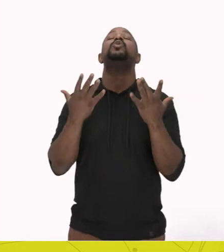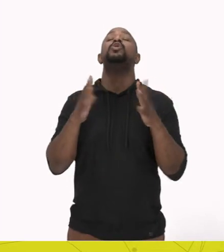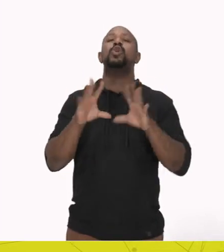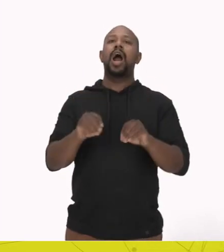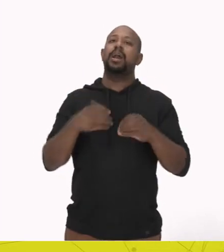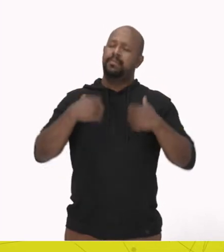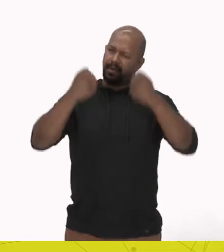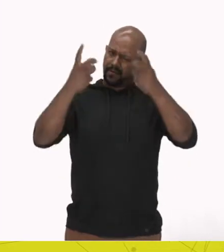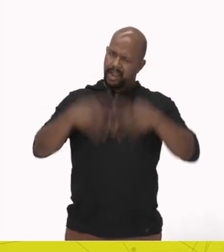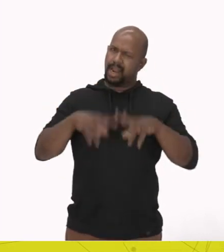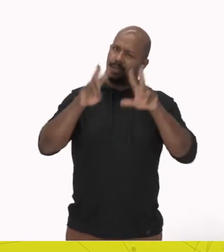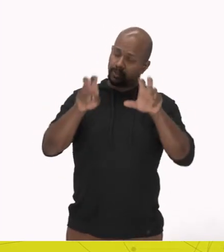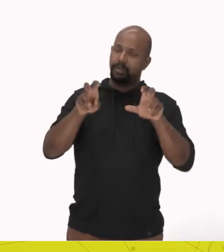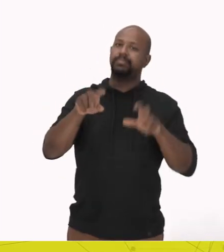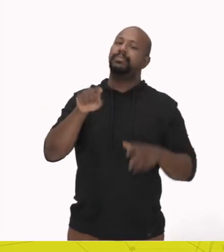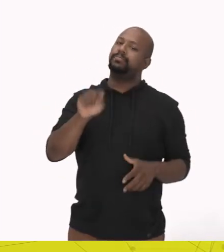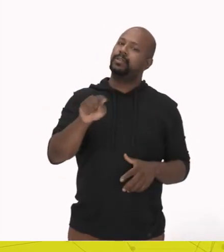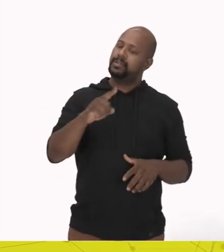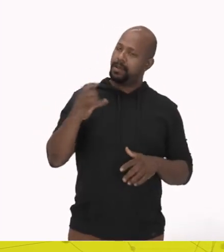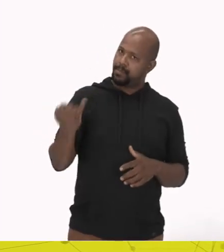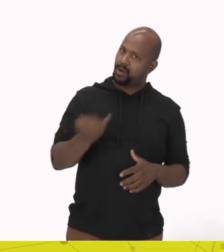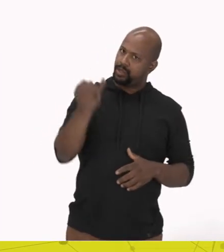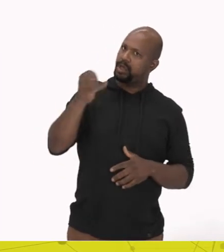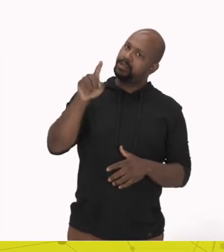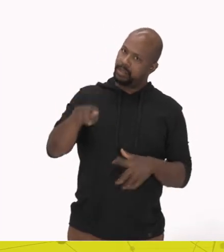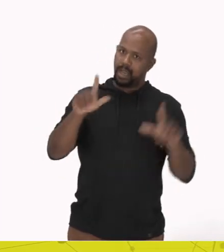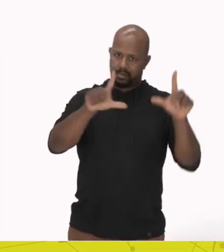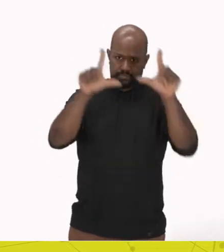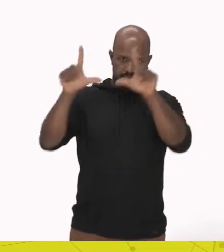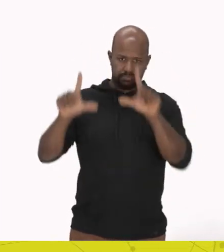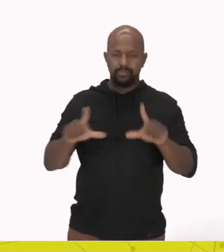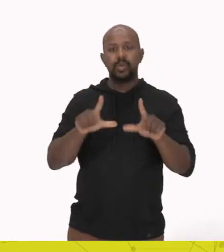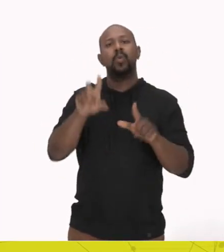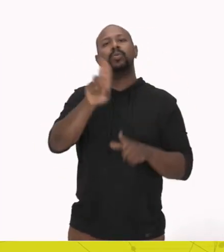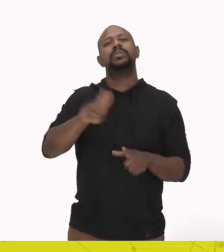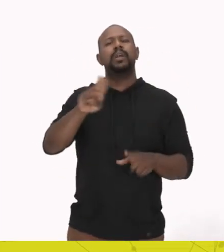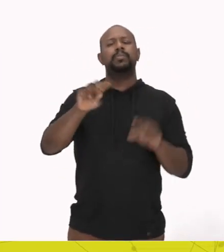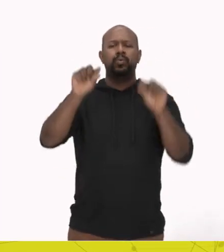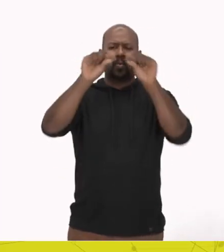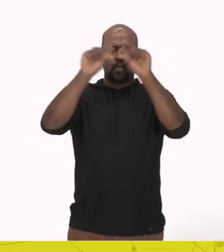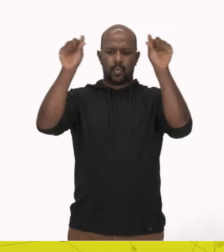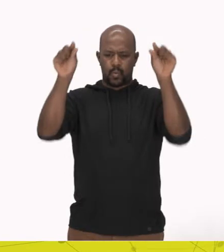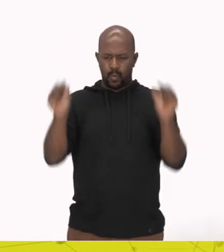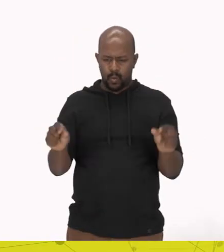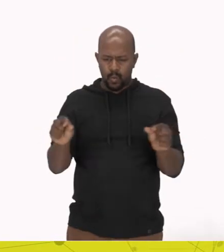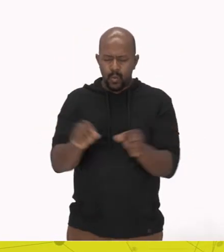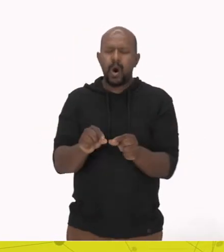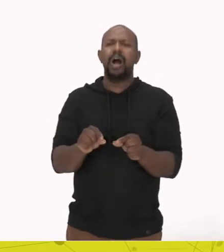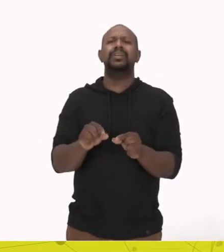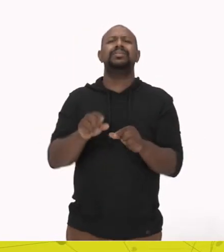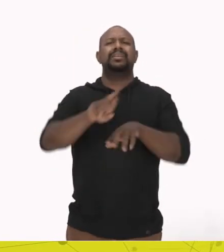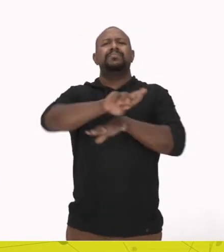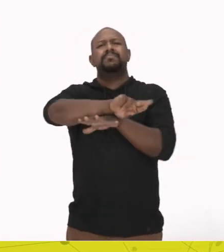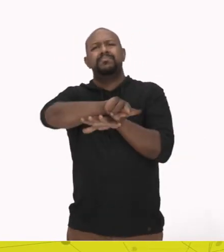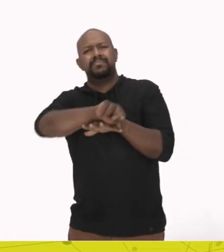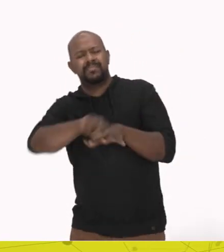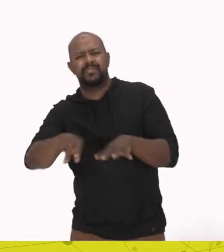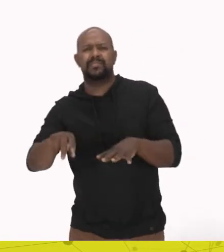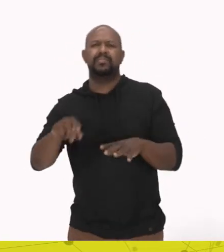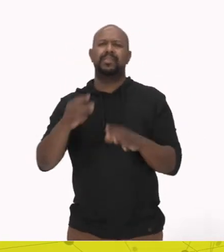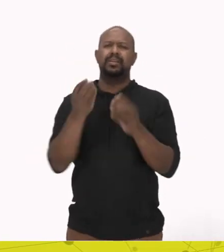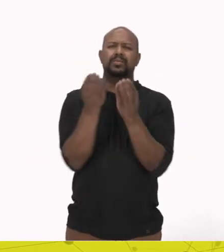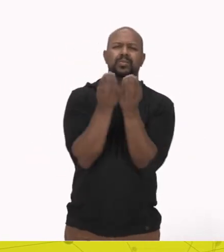toque. Para falar desse elemento importante que é o enquadramento, utilizamos molduras de diversos